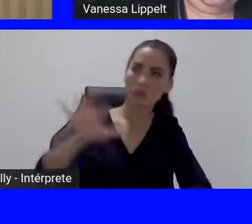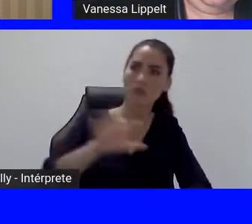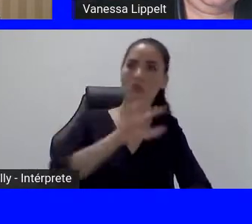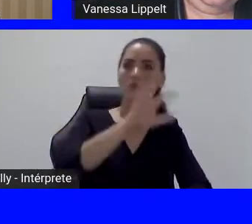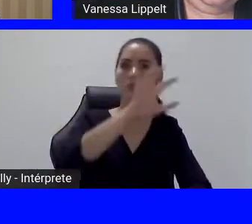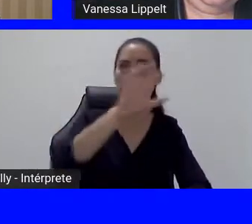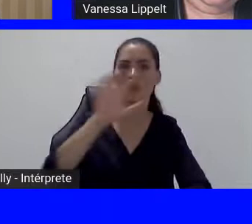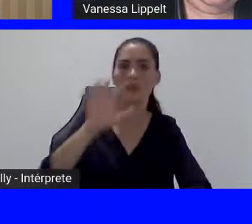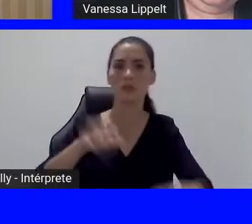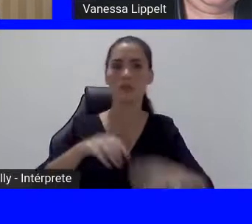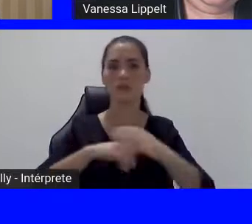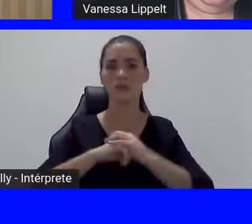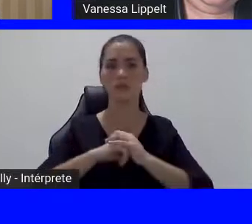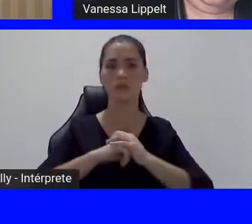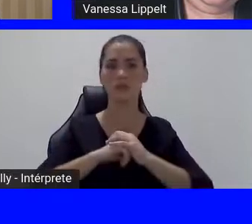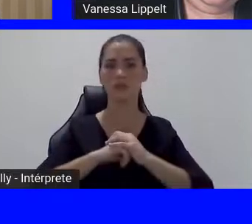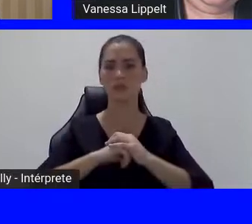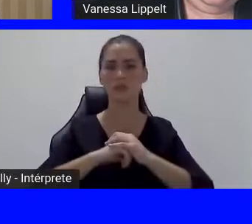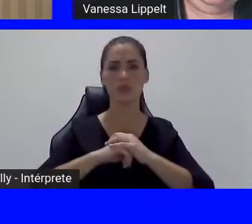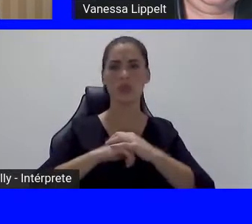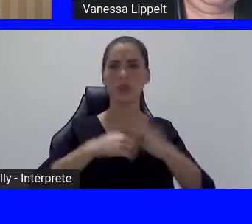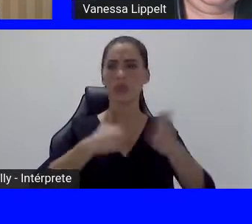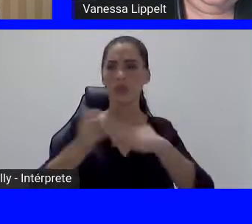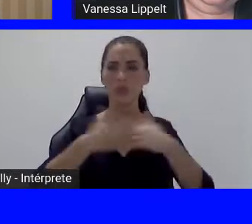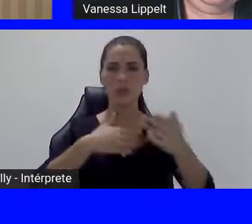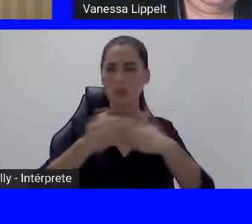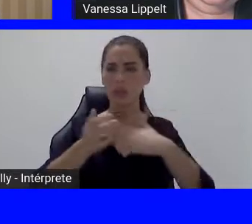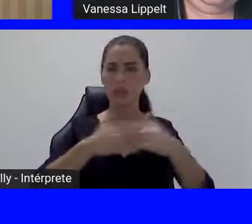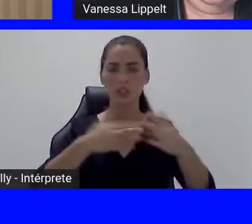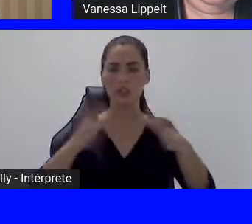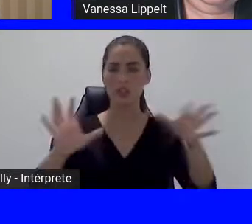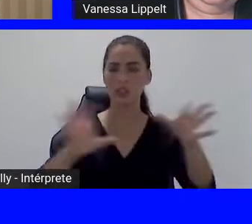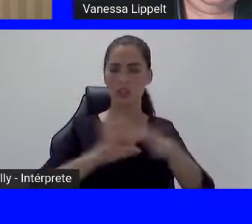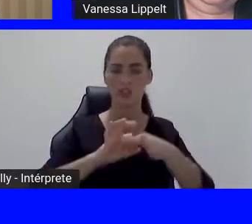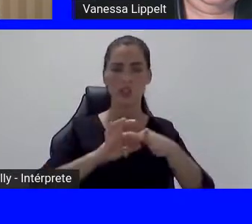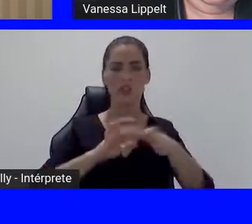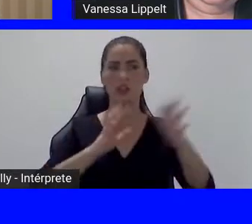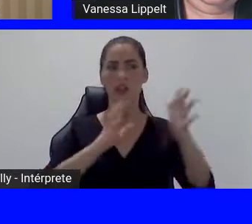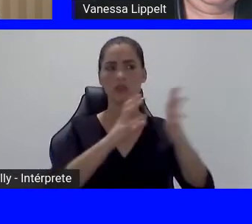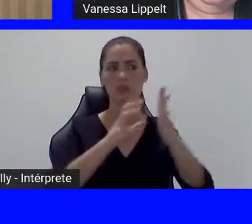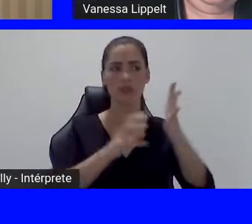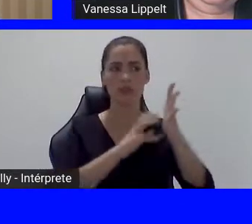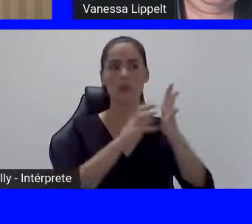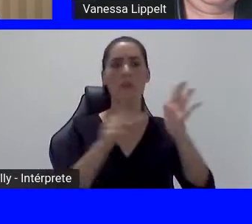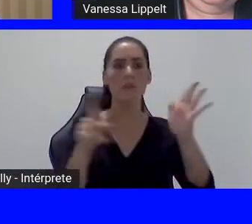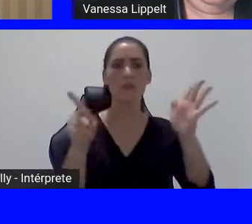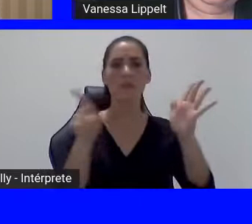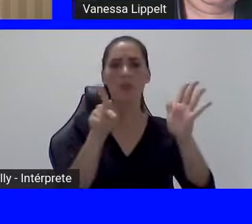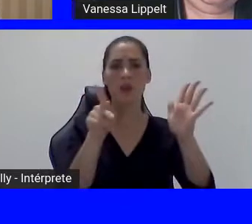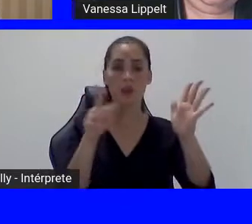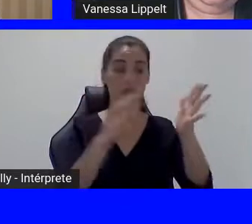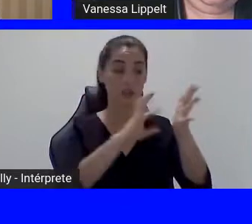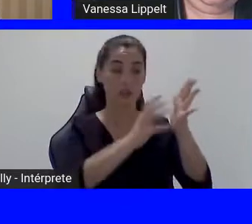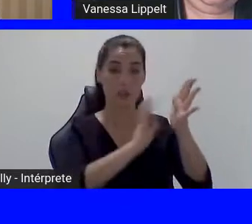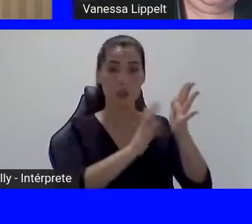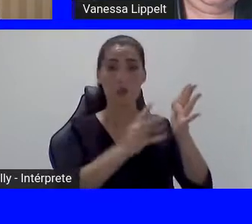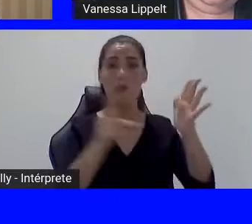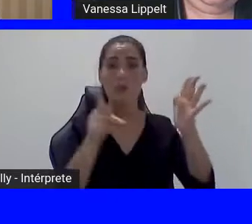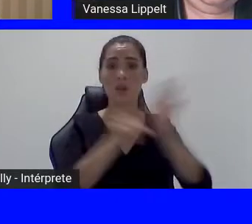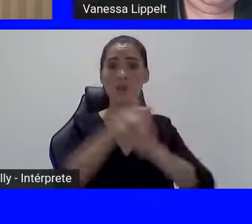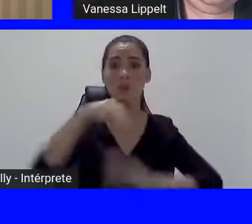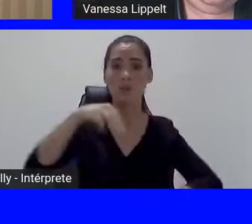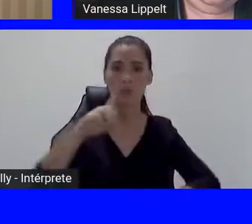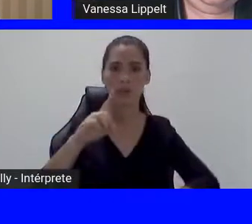independentemente de se formar aliança com outros partidos dentro do próprio MDB, dentro do próprio partido. Por